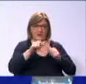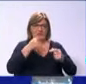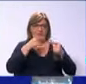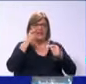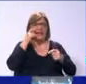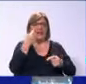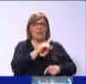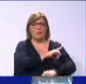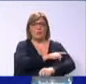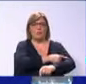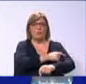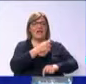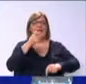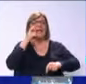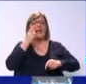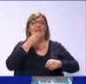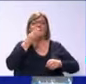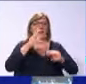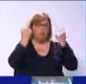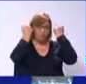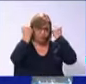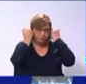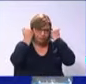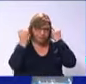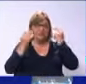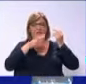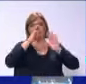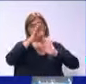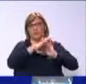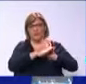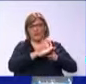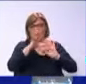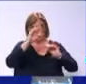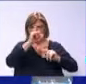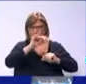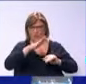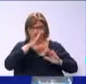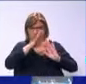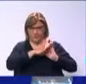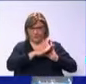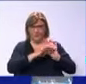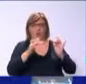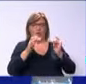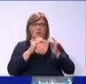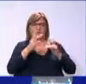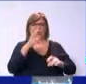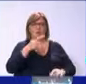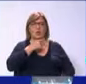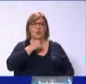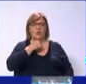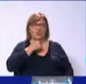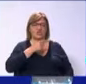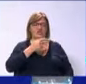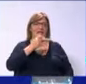ainda tem o poder ea quem ela se deixa suas jogadas foi incluído no comunicado e vai mais longe no contacto 2 de agosto antónio